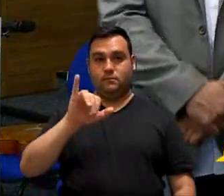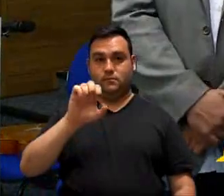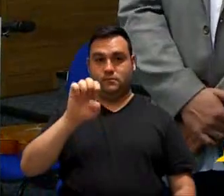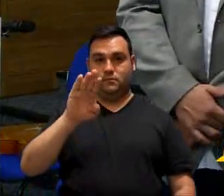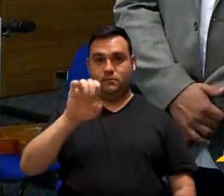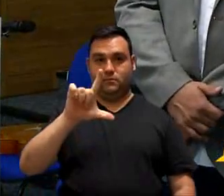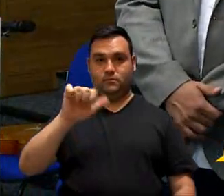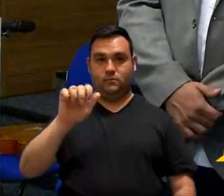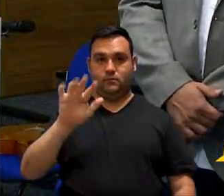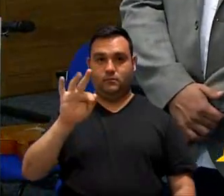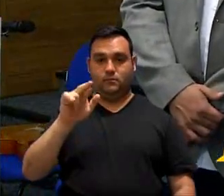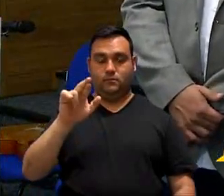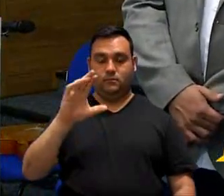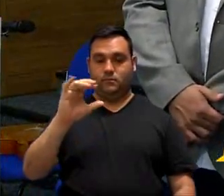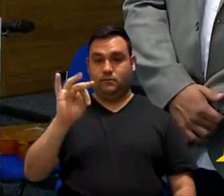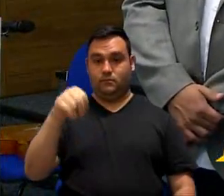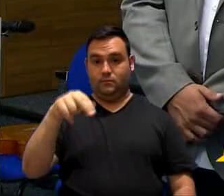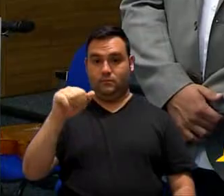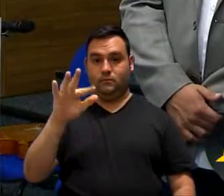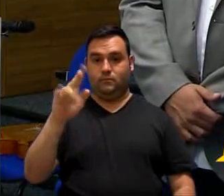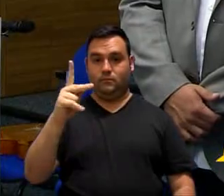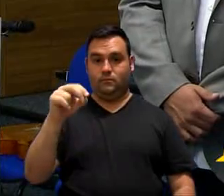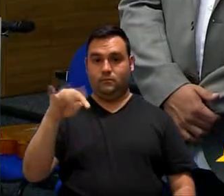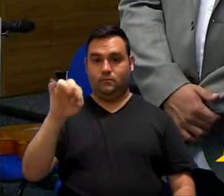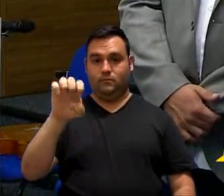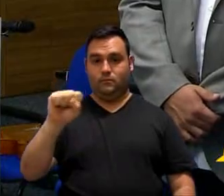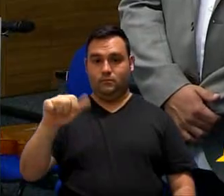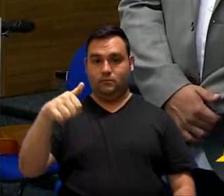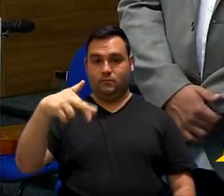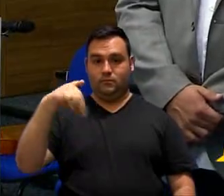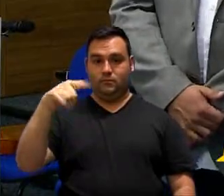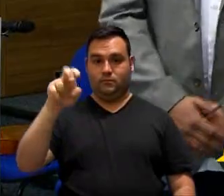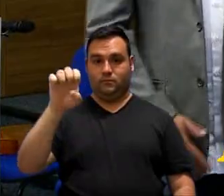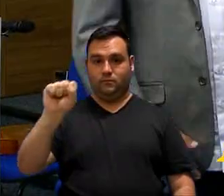Isabela Cristina Pontes Marques.